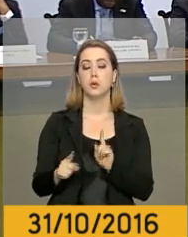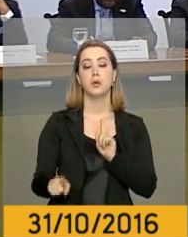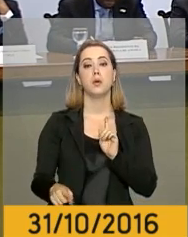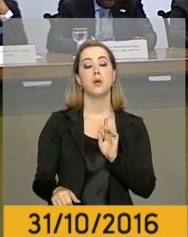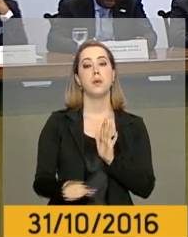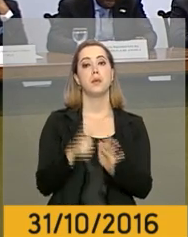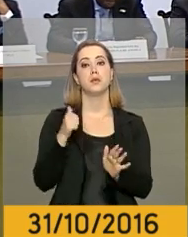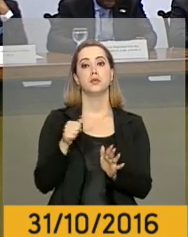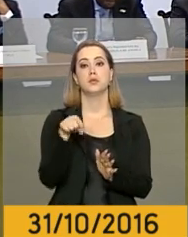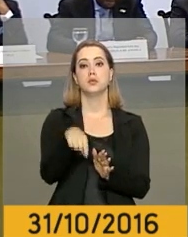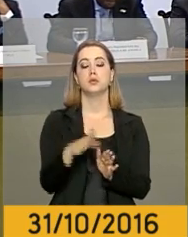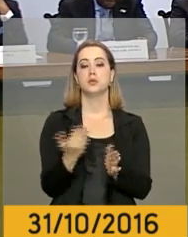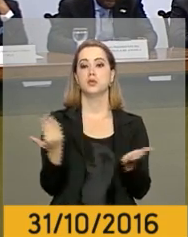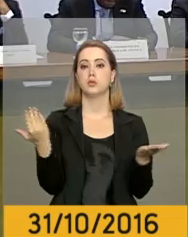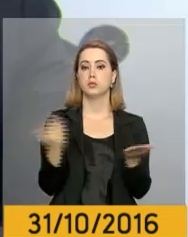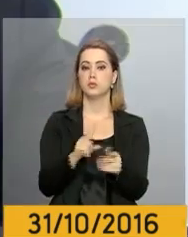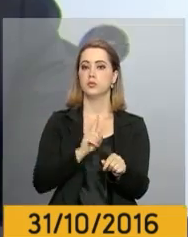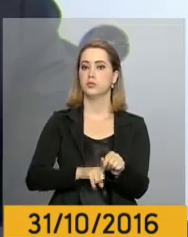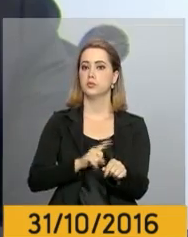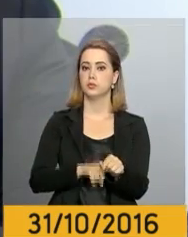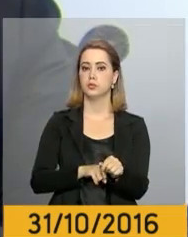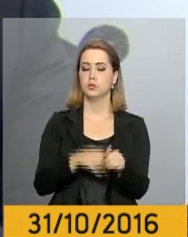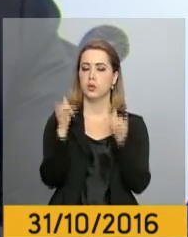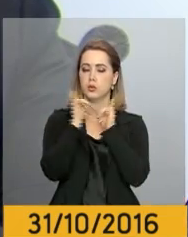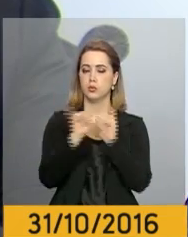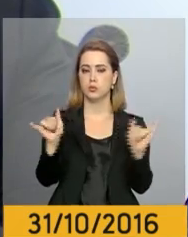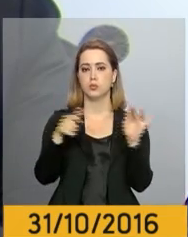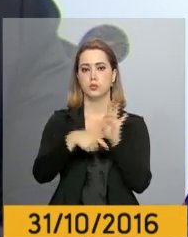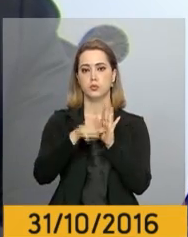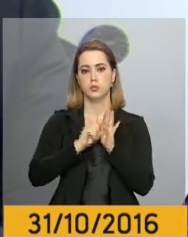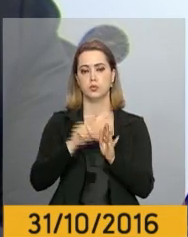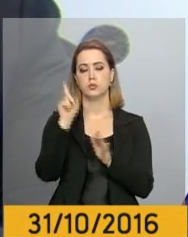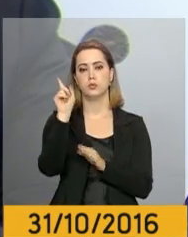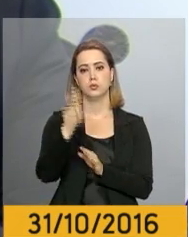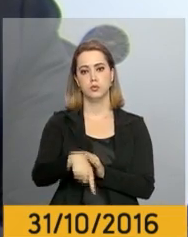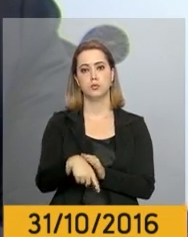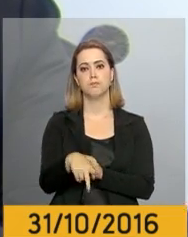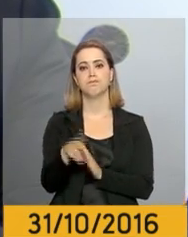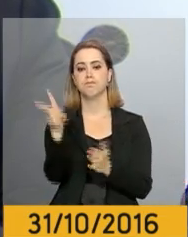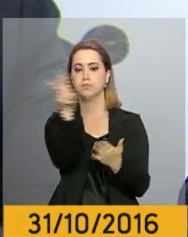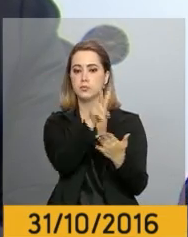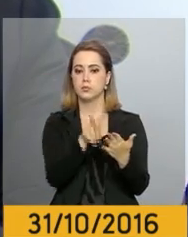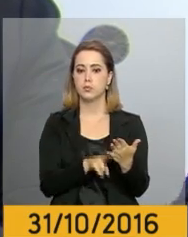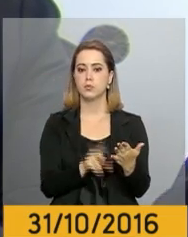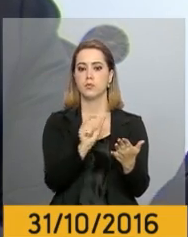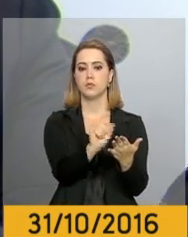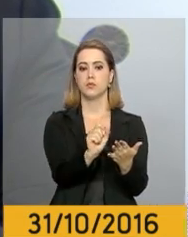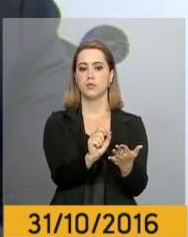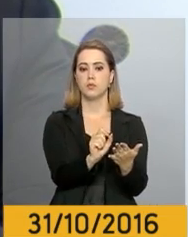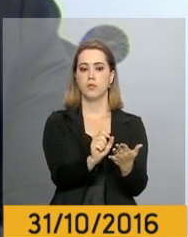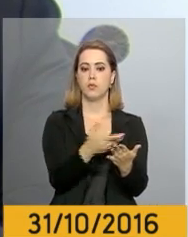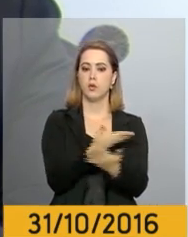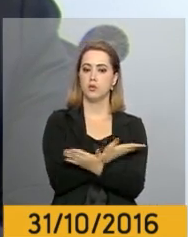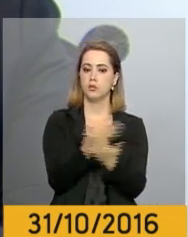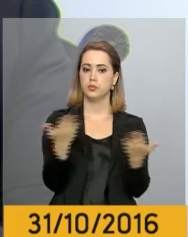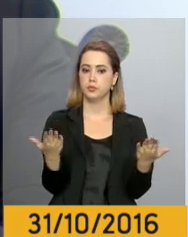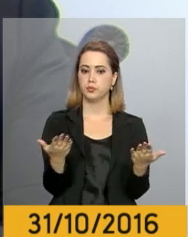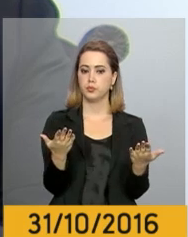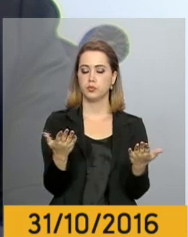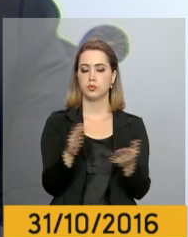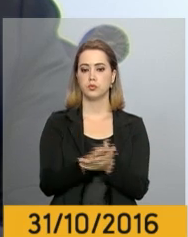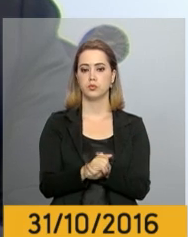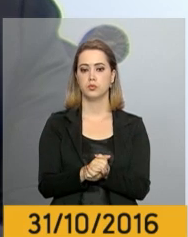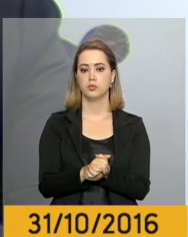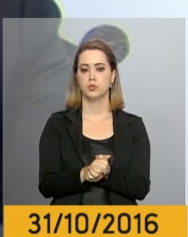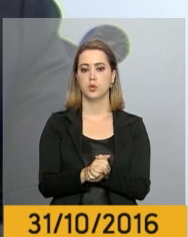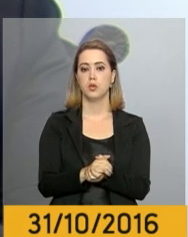primeira parte da agenda como anunciado é apreciação de vossas excelências